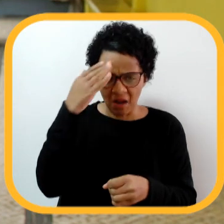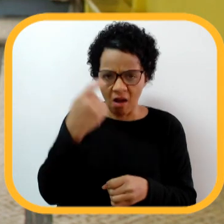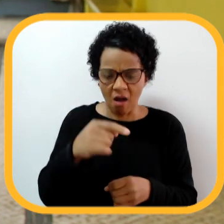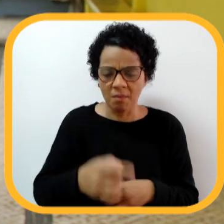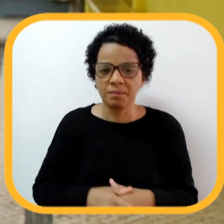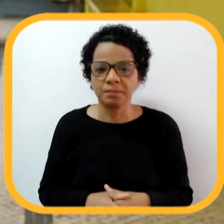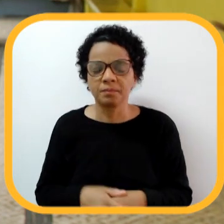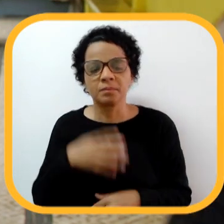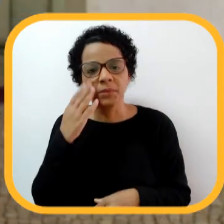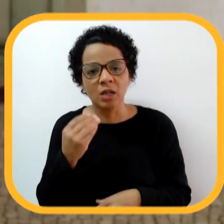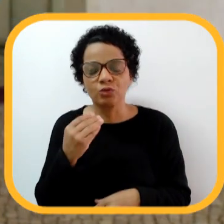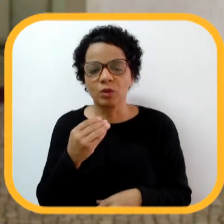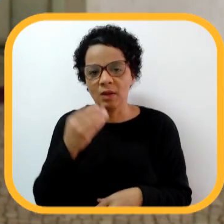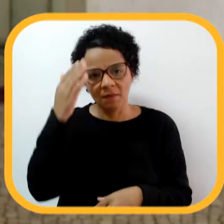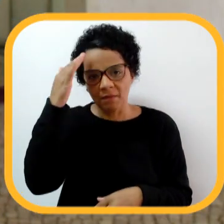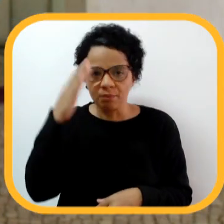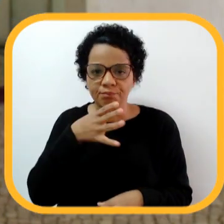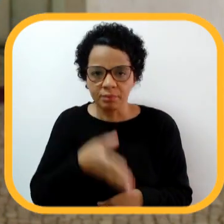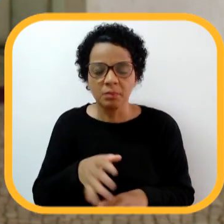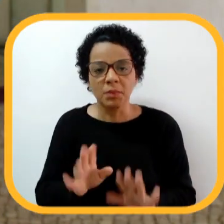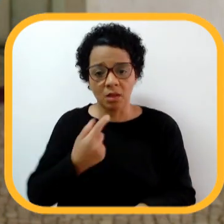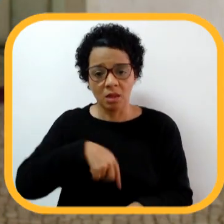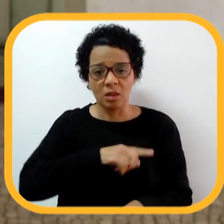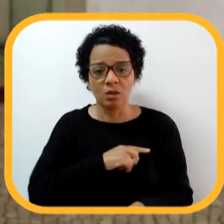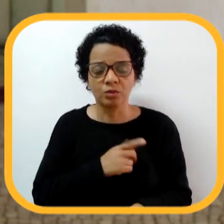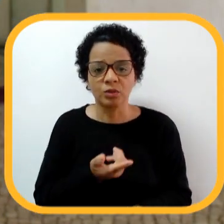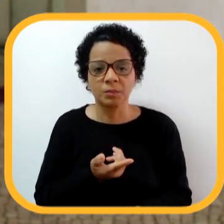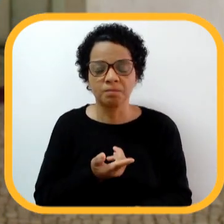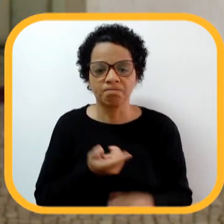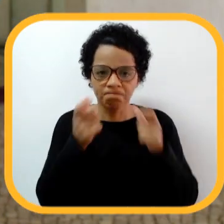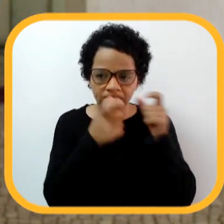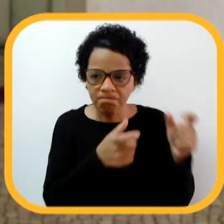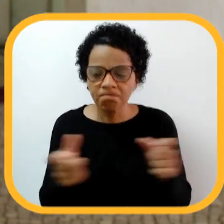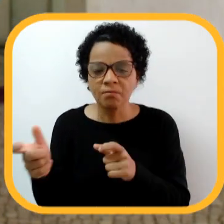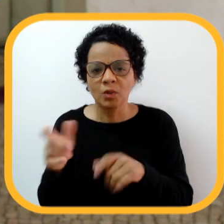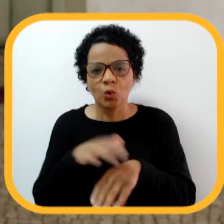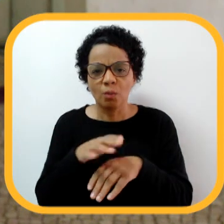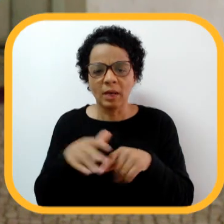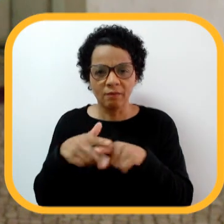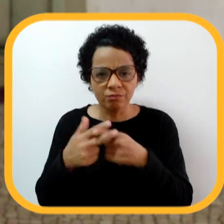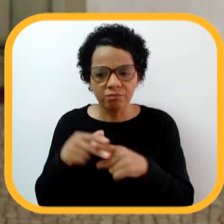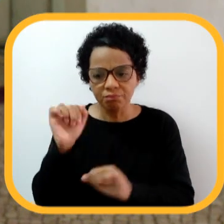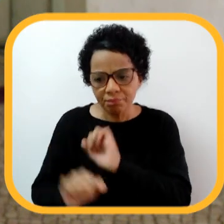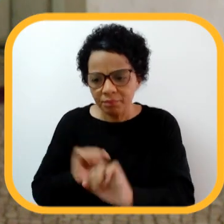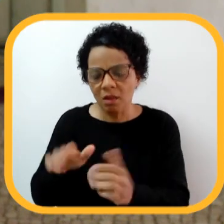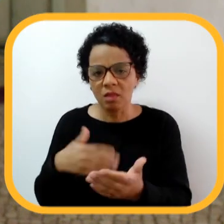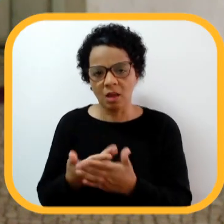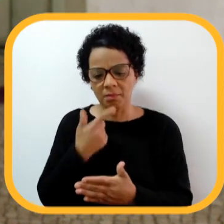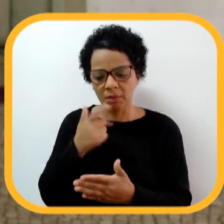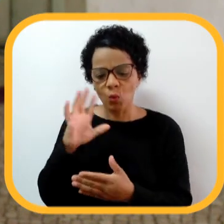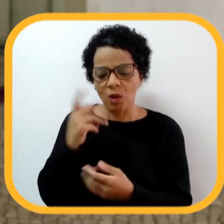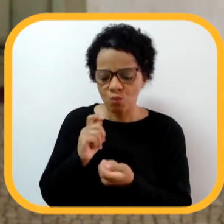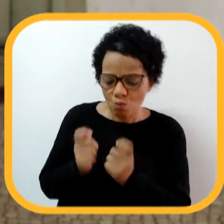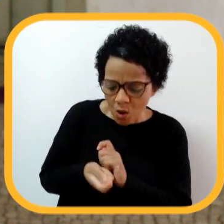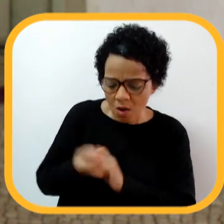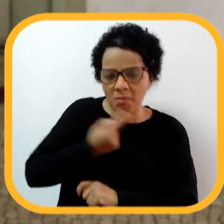fazem a previsão dos sismos. Acho que muitas das vezes não dá para prever, mas nós, de facto, se monitorizarmos com os sismógrafos, conseguimos ter uma noção de quando